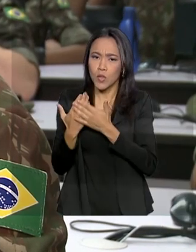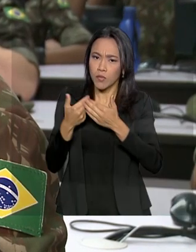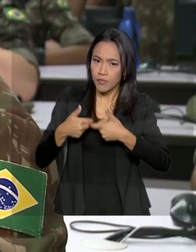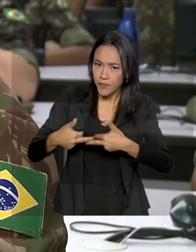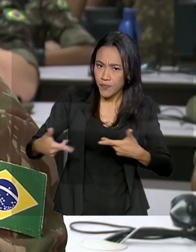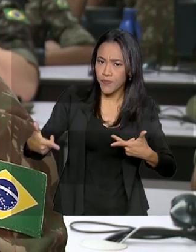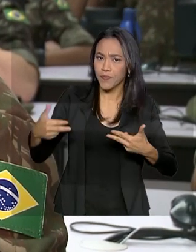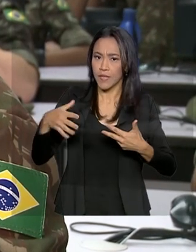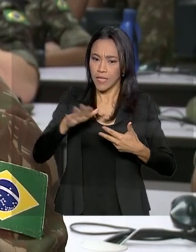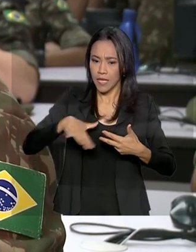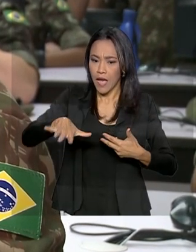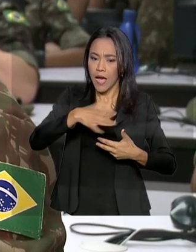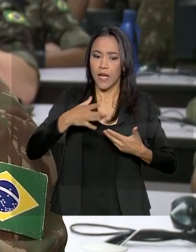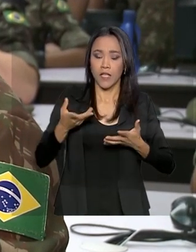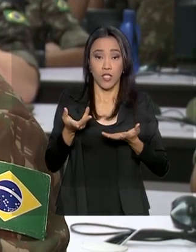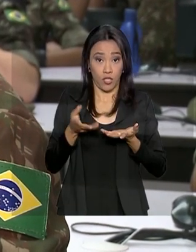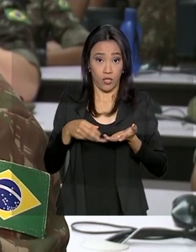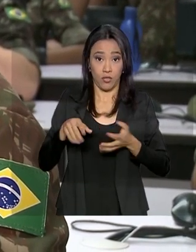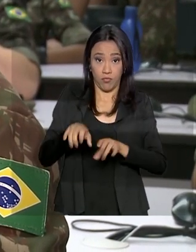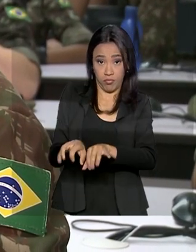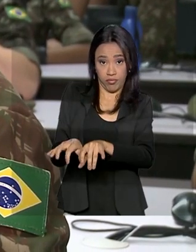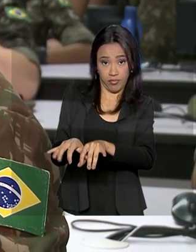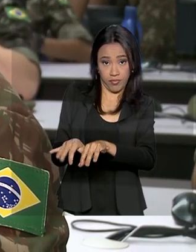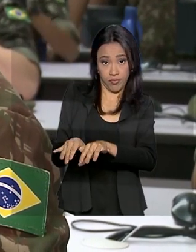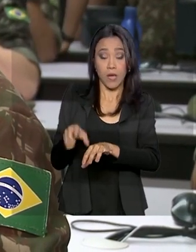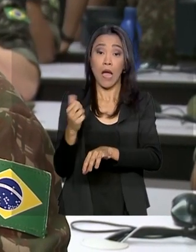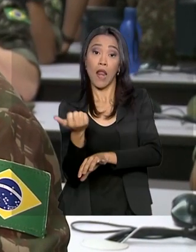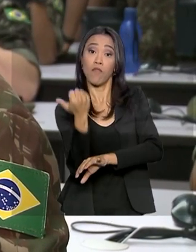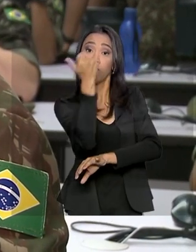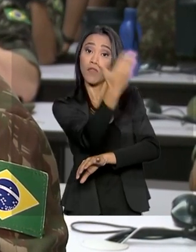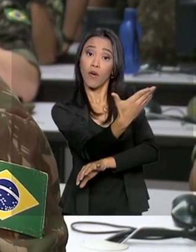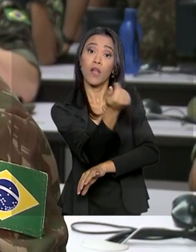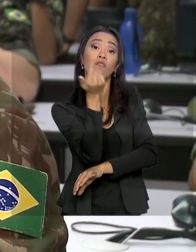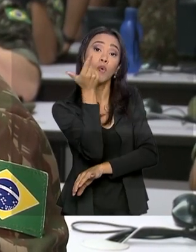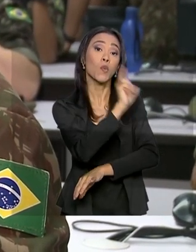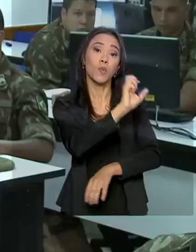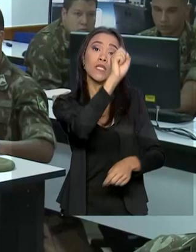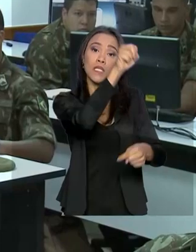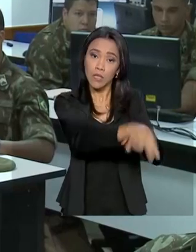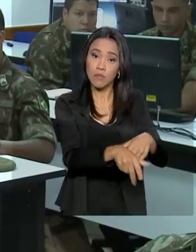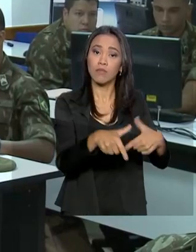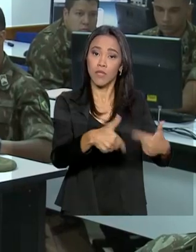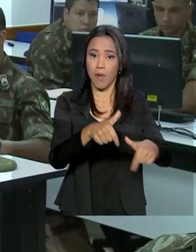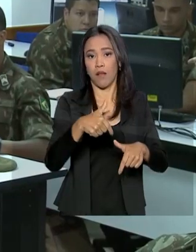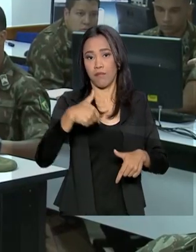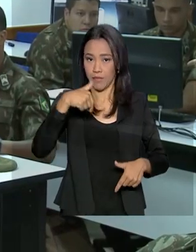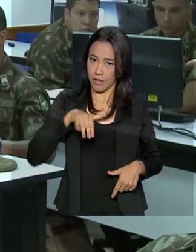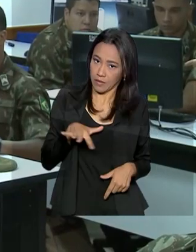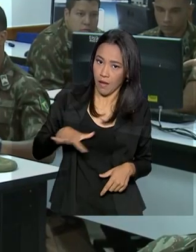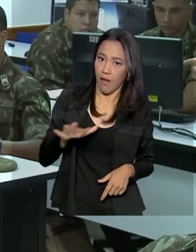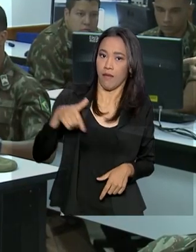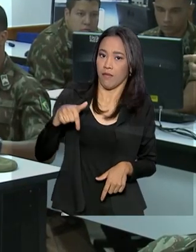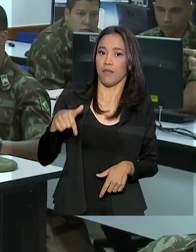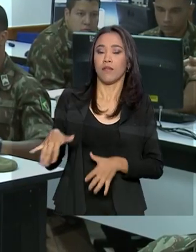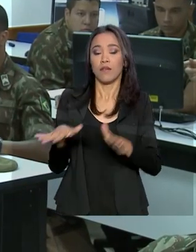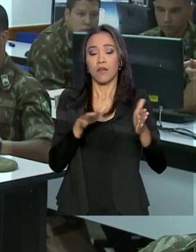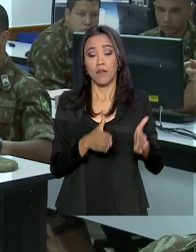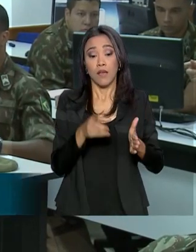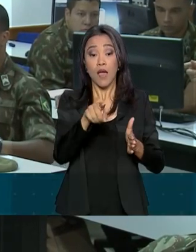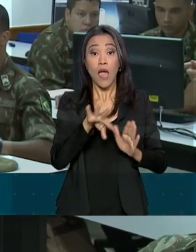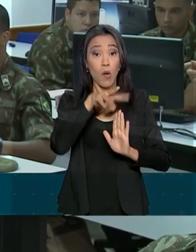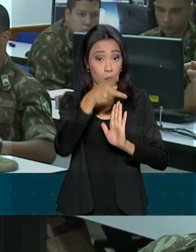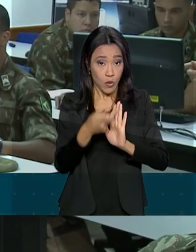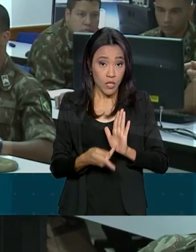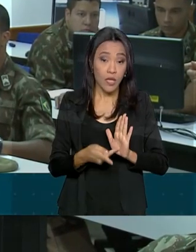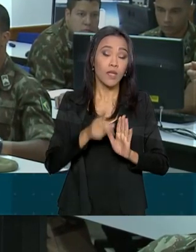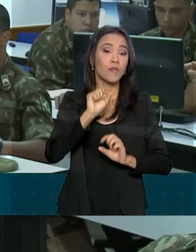instalador e reparador de redes, tanto como lá fora, quando eu sair, eu também consigo um emprego nessa área. A oportunidade veio com o projeto